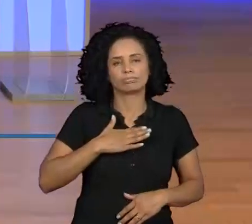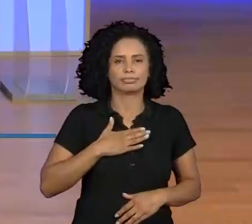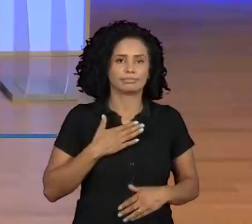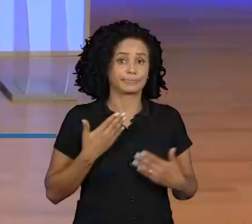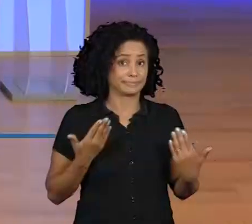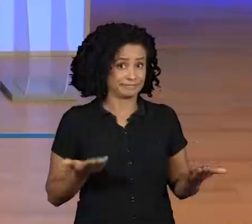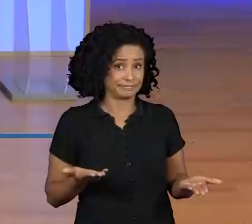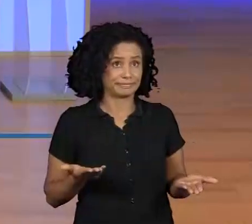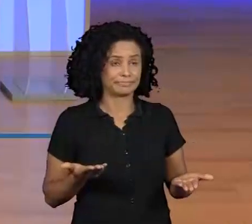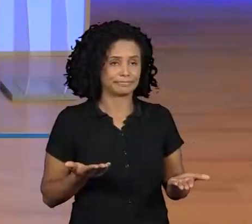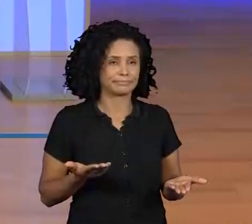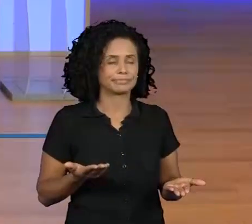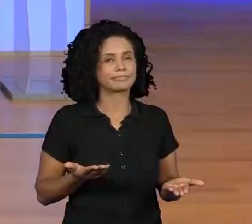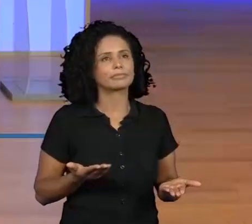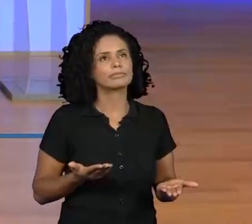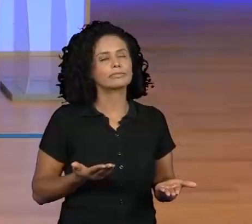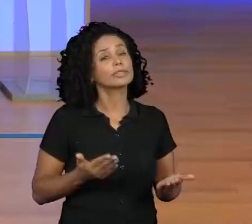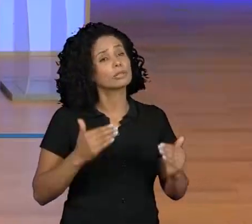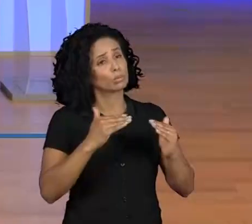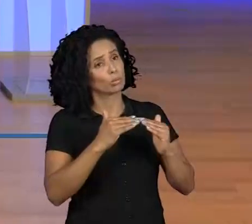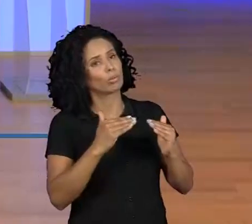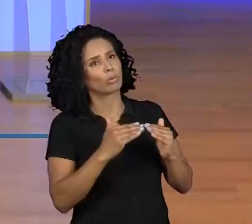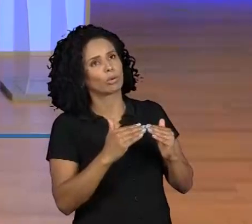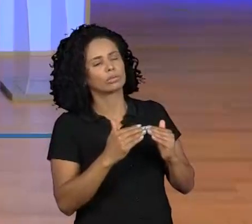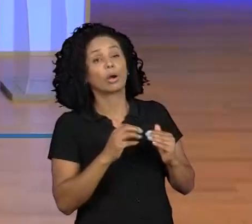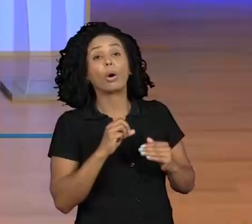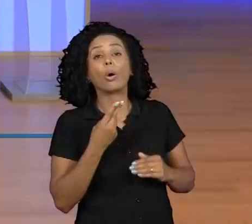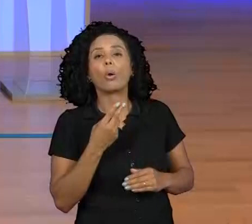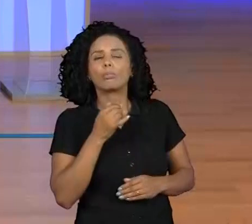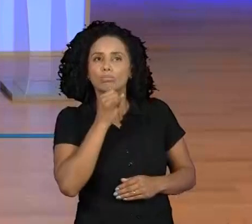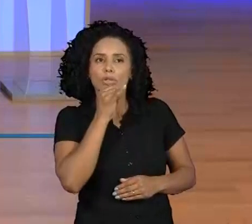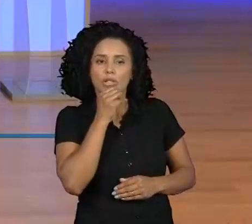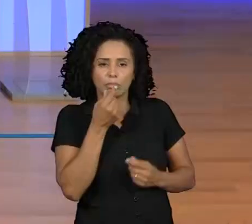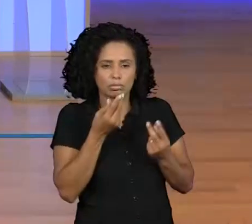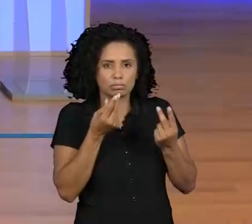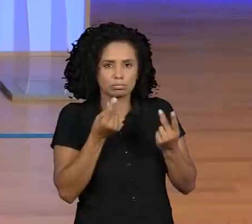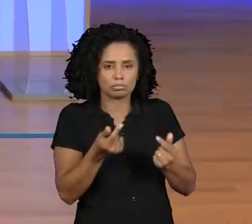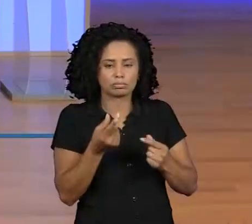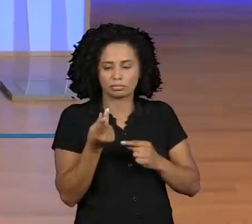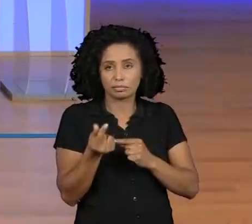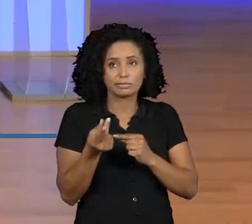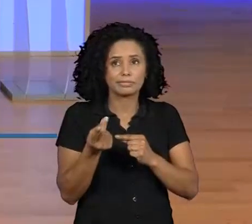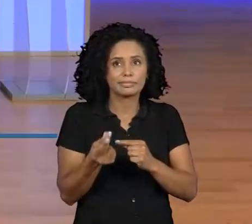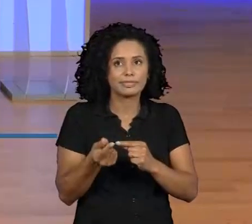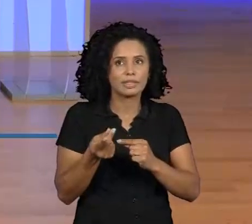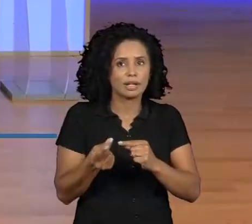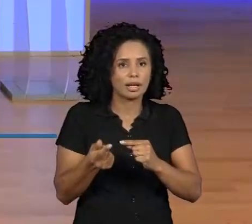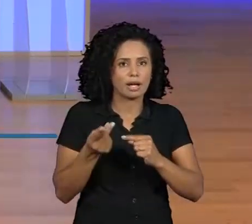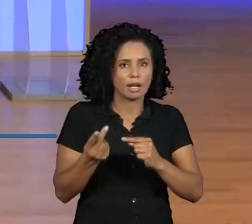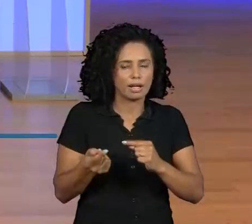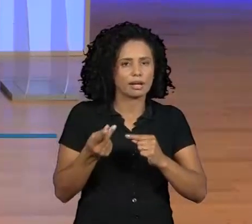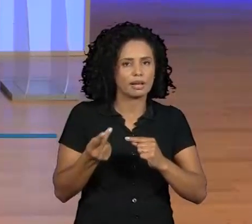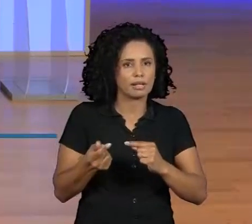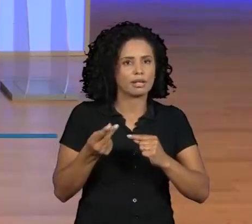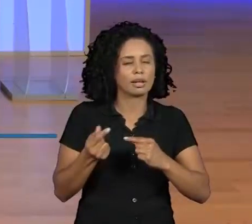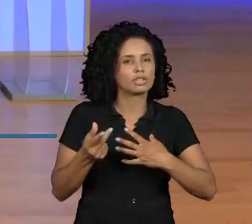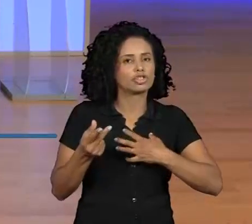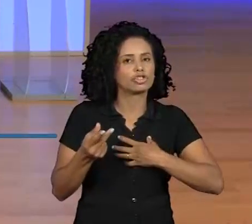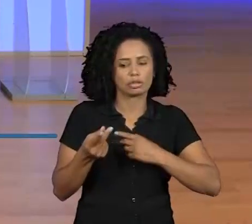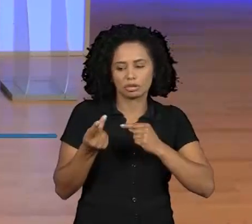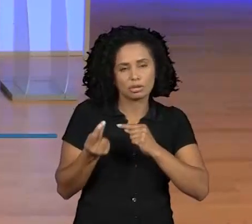anterior. Sim. Ou se estalarmos os dedos, como foi sugerido ali. Eu posso estalar